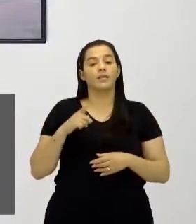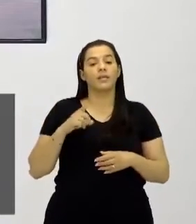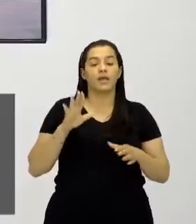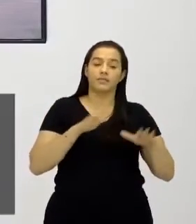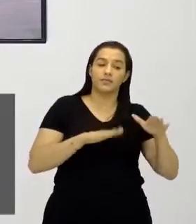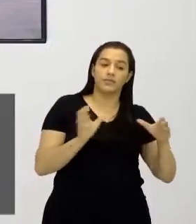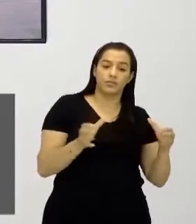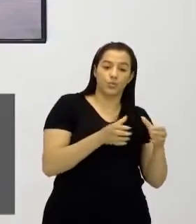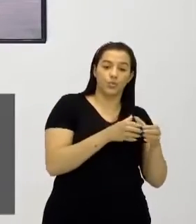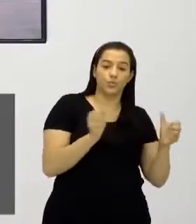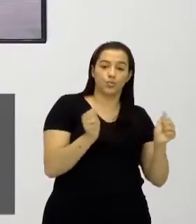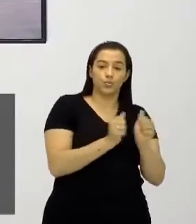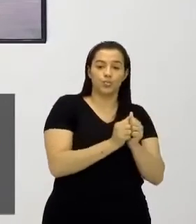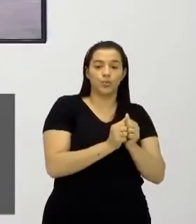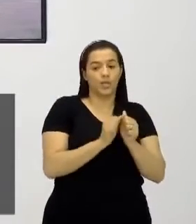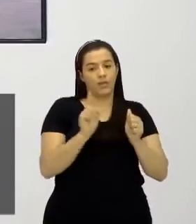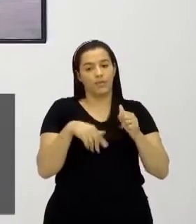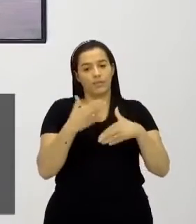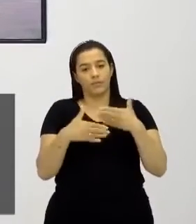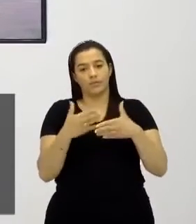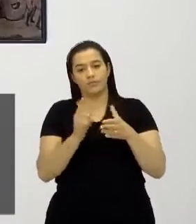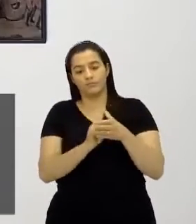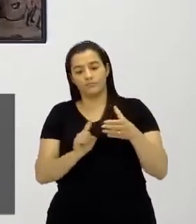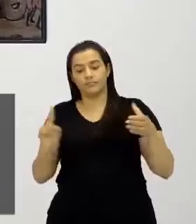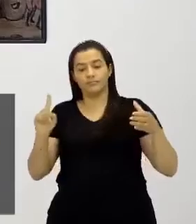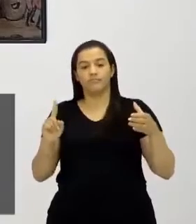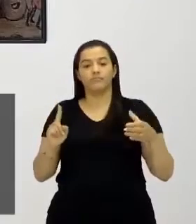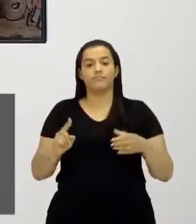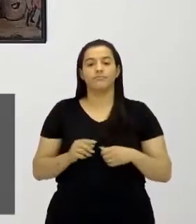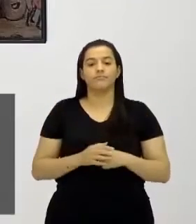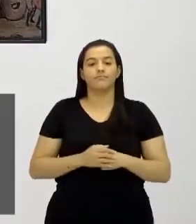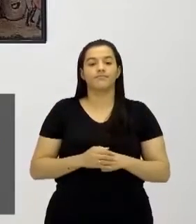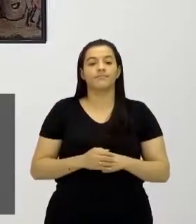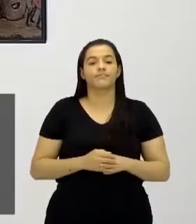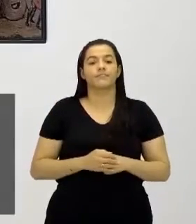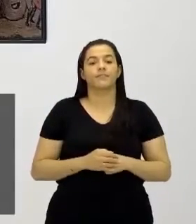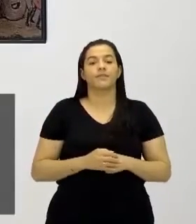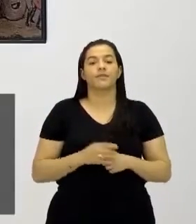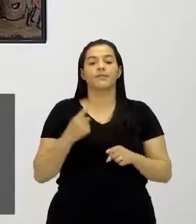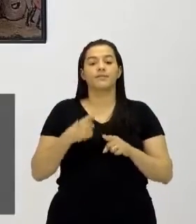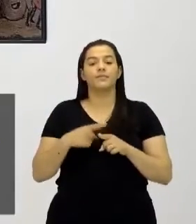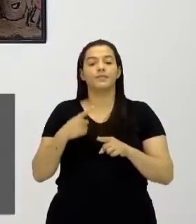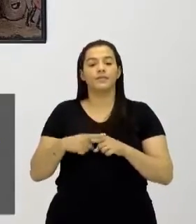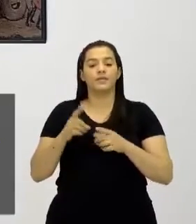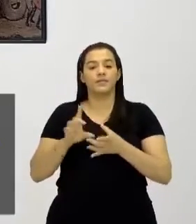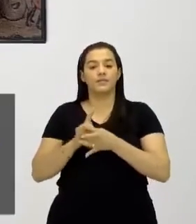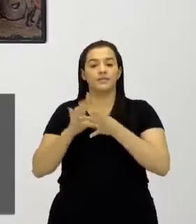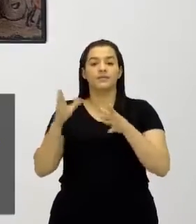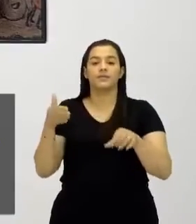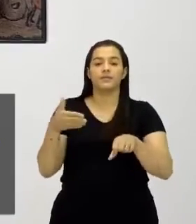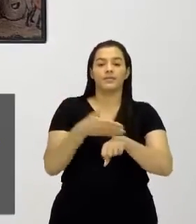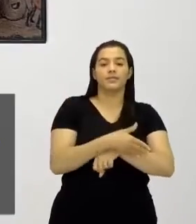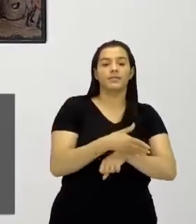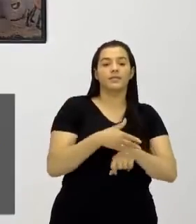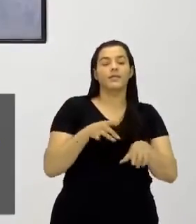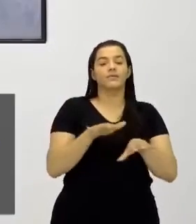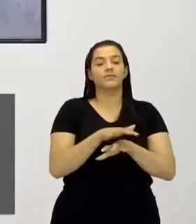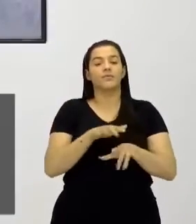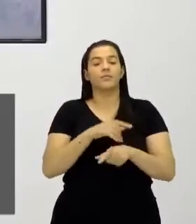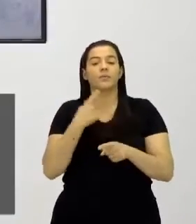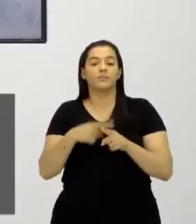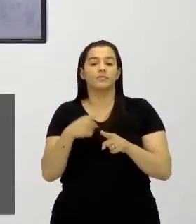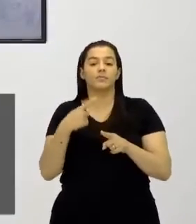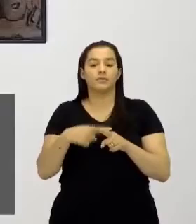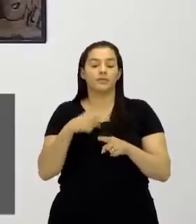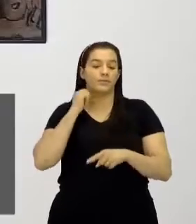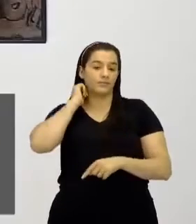estavam juntos e depois eles se retiram. Mas é interessante a gente pensar assim, por que os liberais entraram nesse movimento, né? O